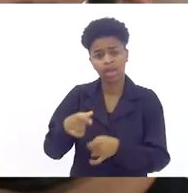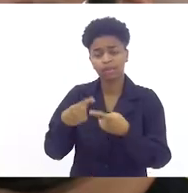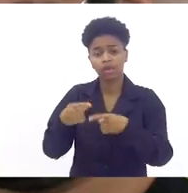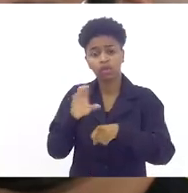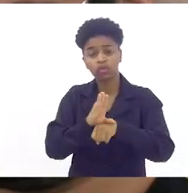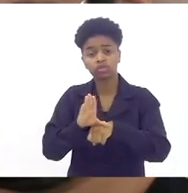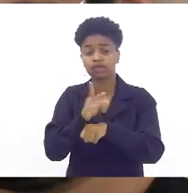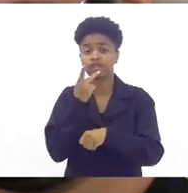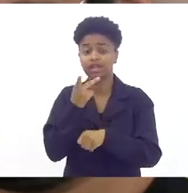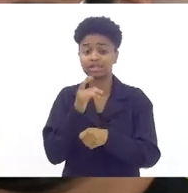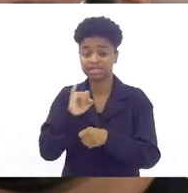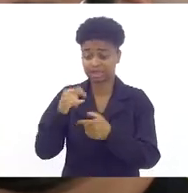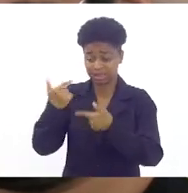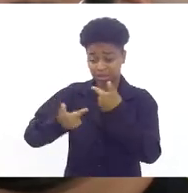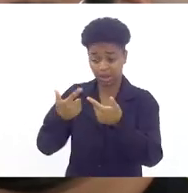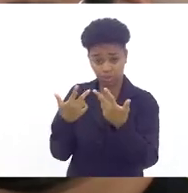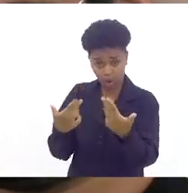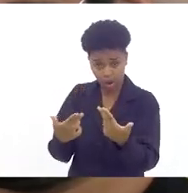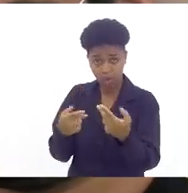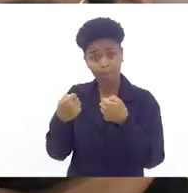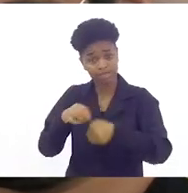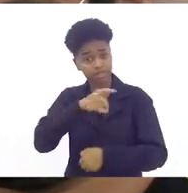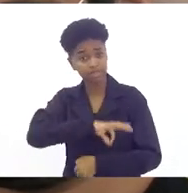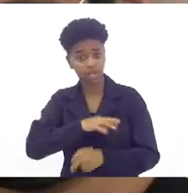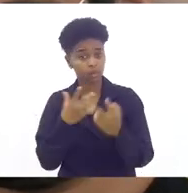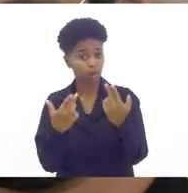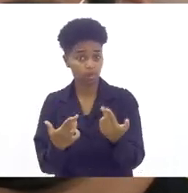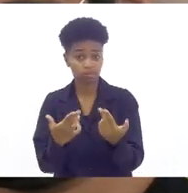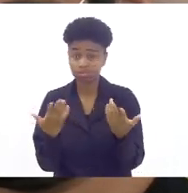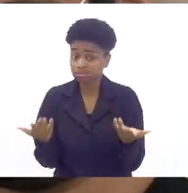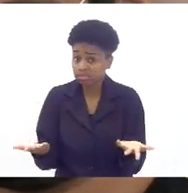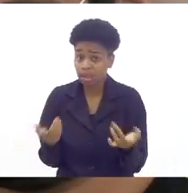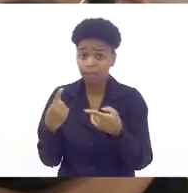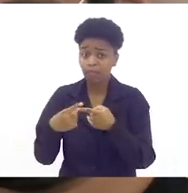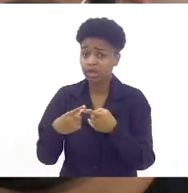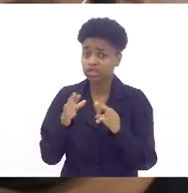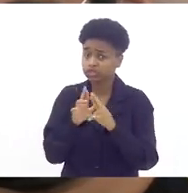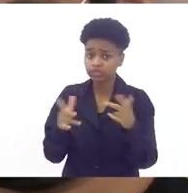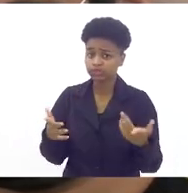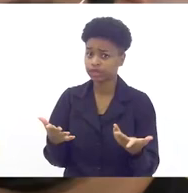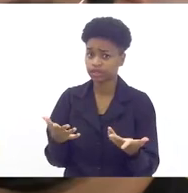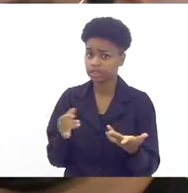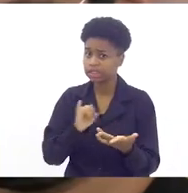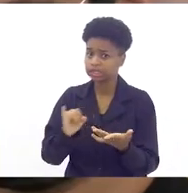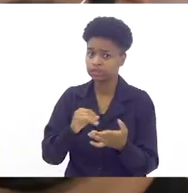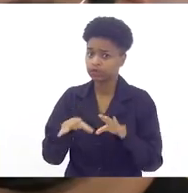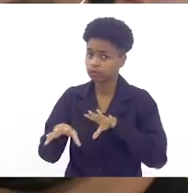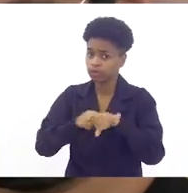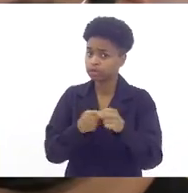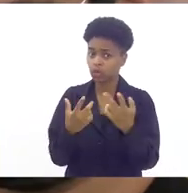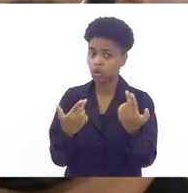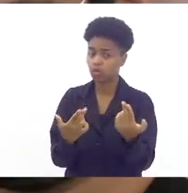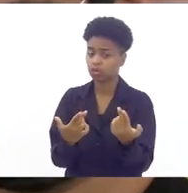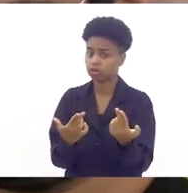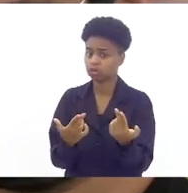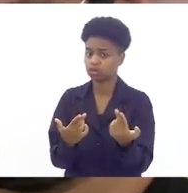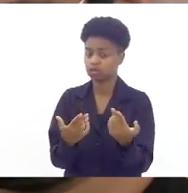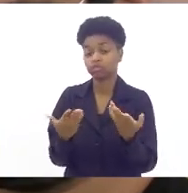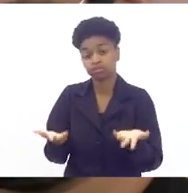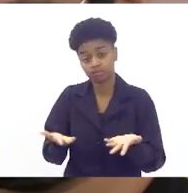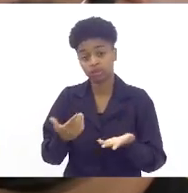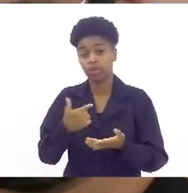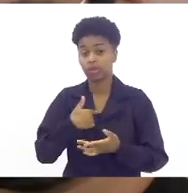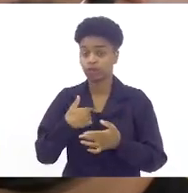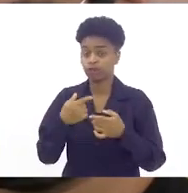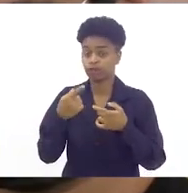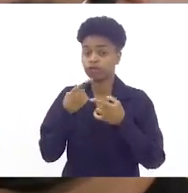diz que trabalhos iguais remunerações iguais e por que tão diferente se o grau de escolaridade é mesmo Então eu só queria